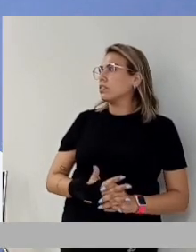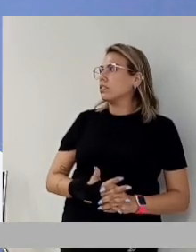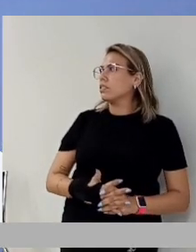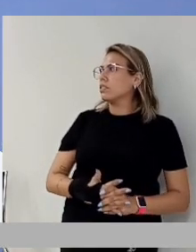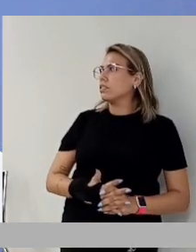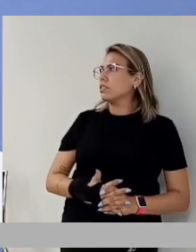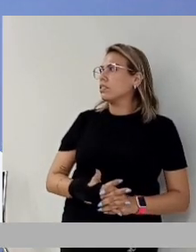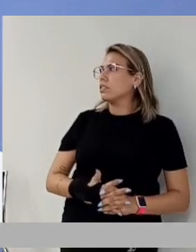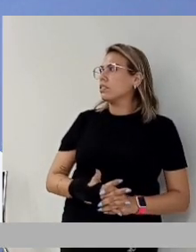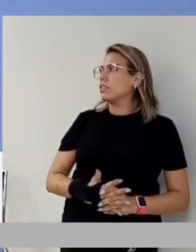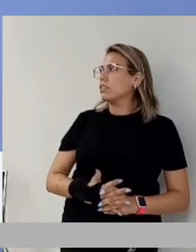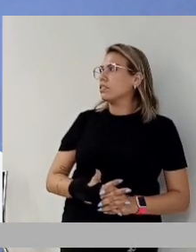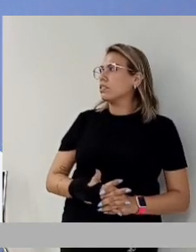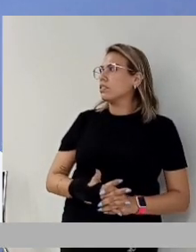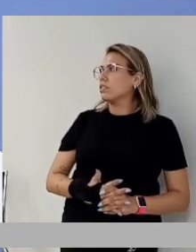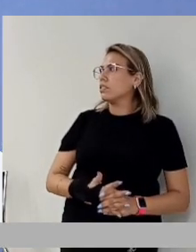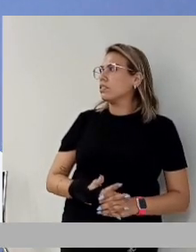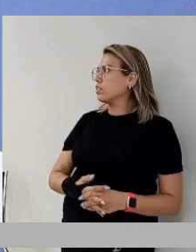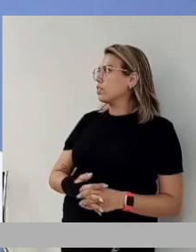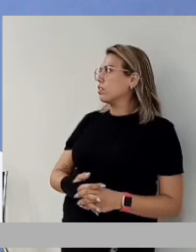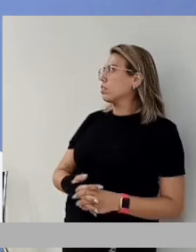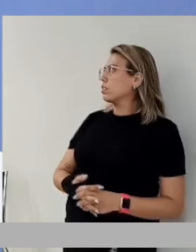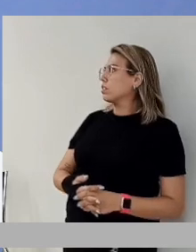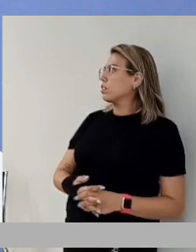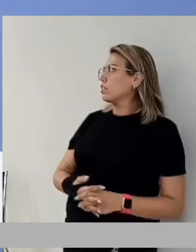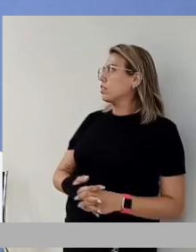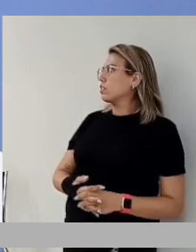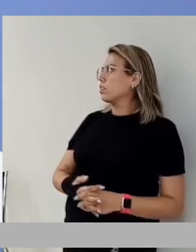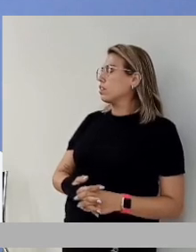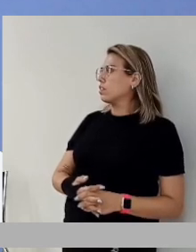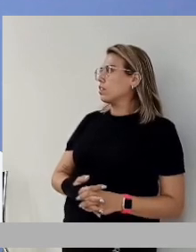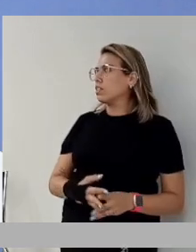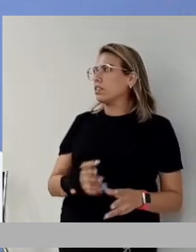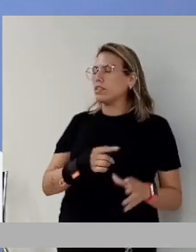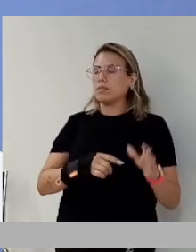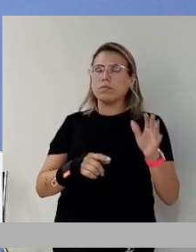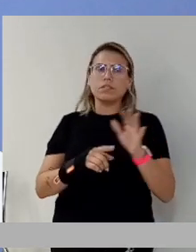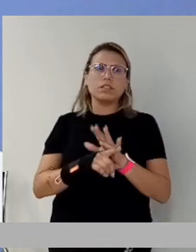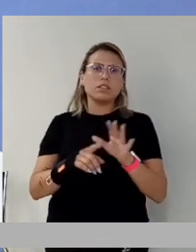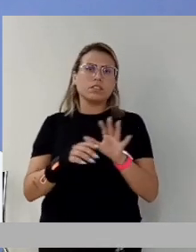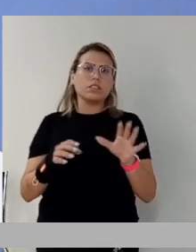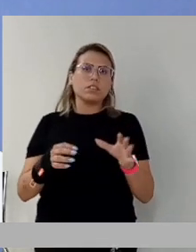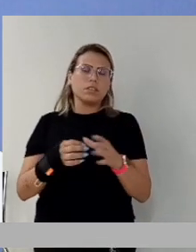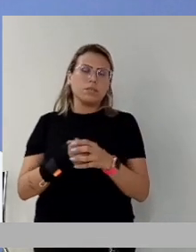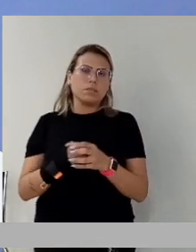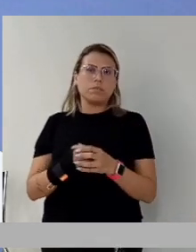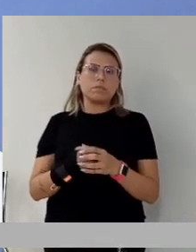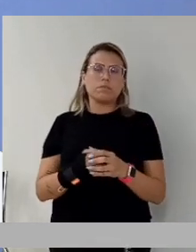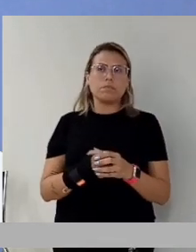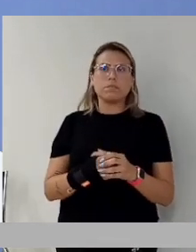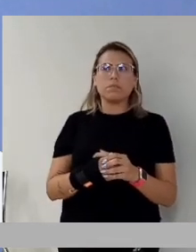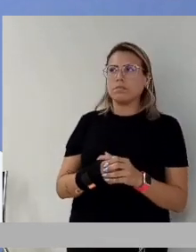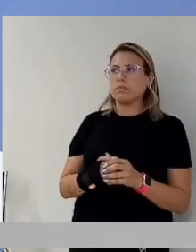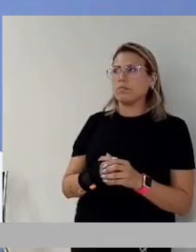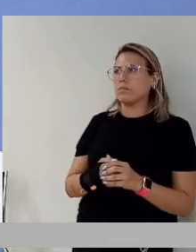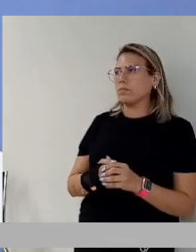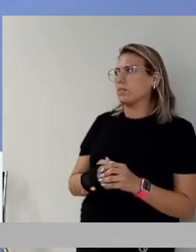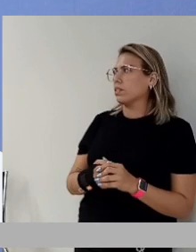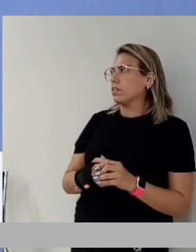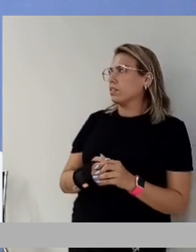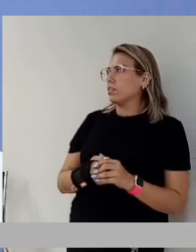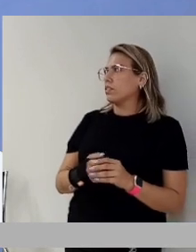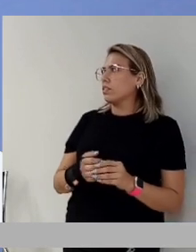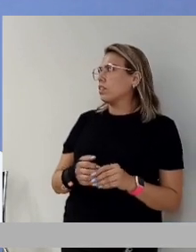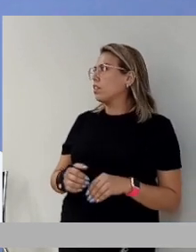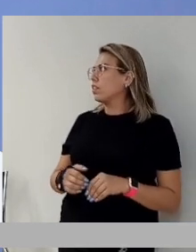gentileza me tome nota aí que a gente vai fazer as pergunt em bloco em seguida vossa excelência